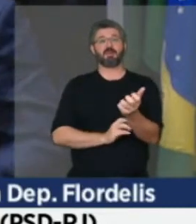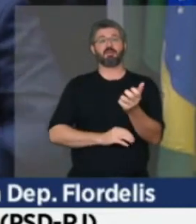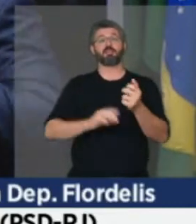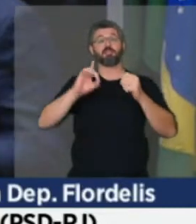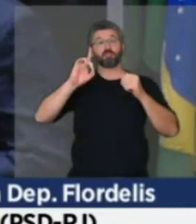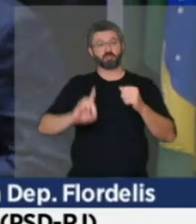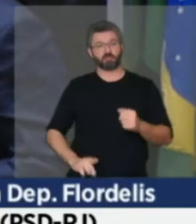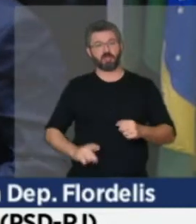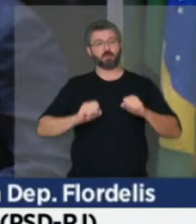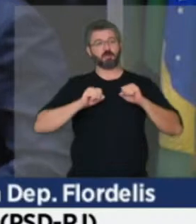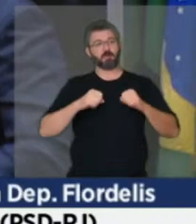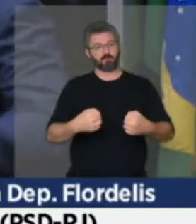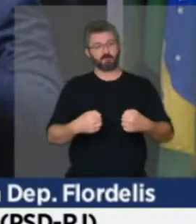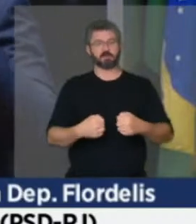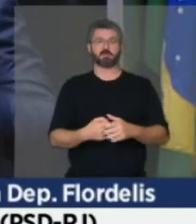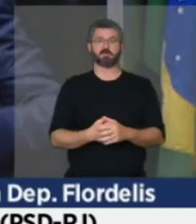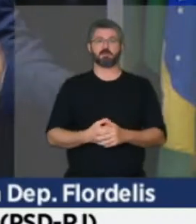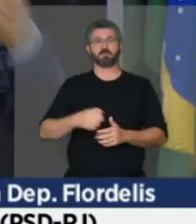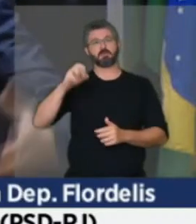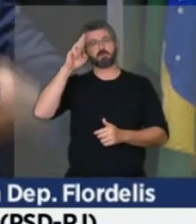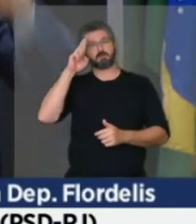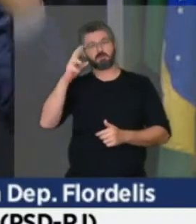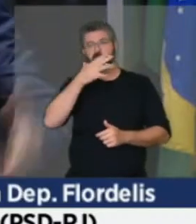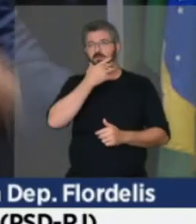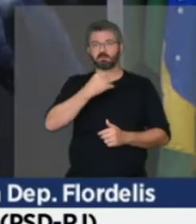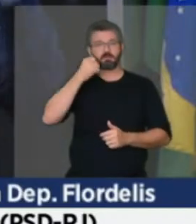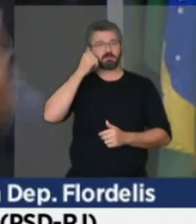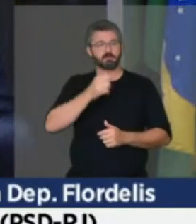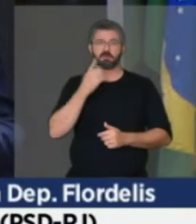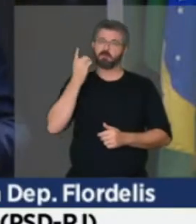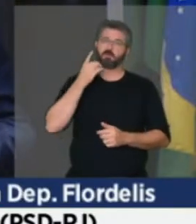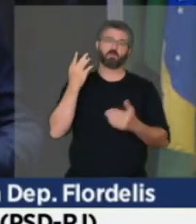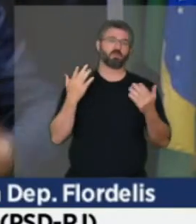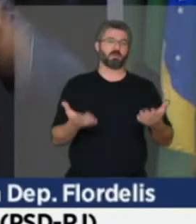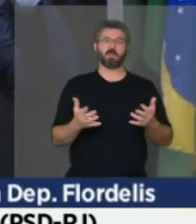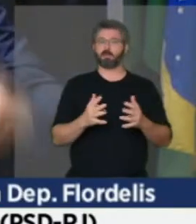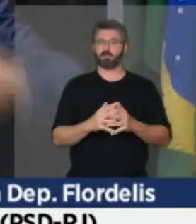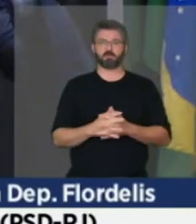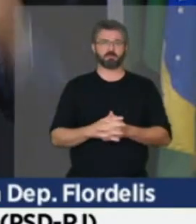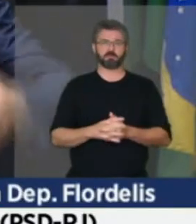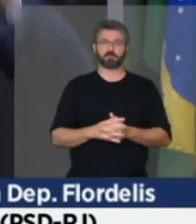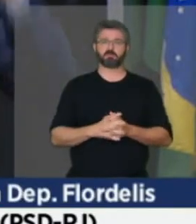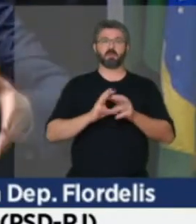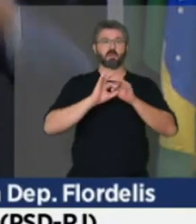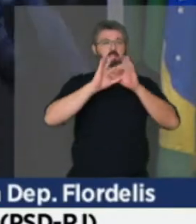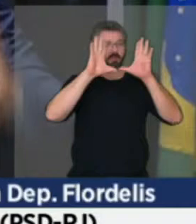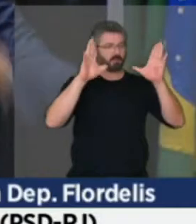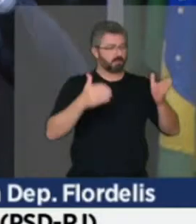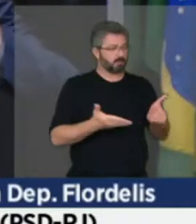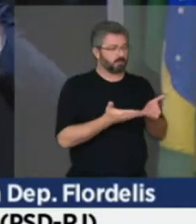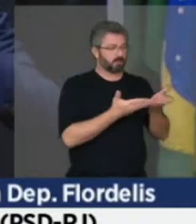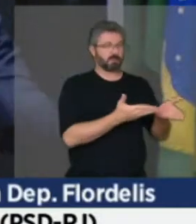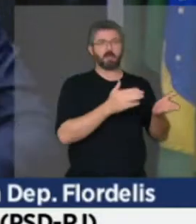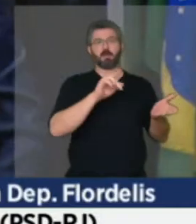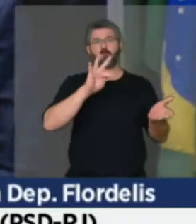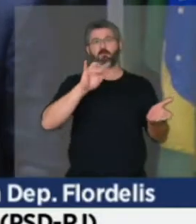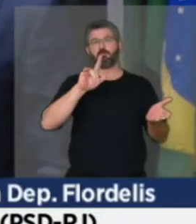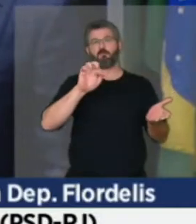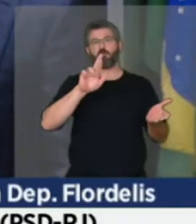de defesa. Senhoras deputadas e senhores deputados, deem à Flor de Lis o direito de se